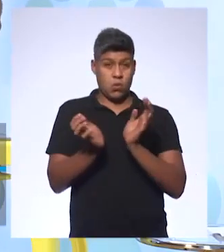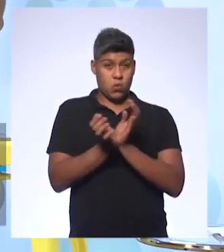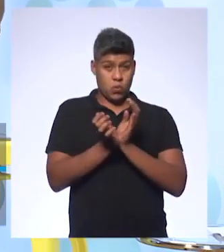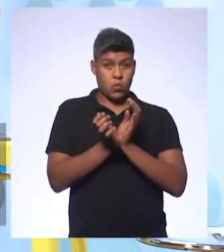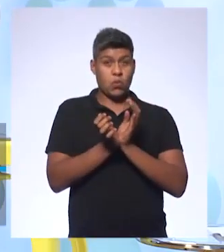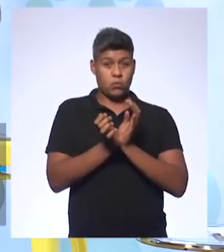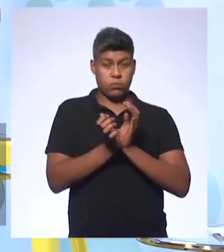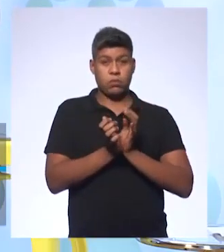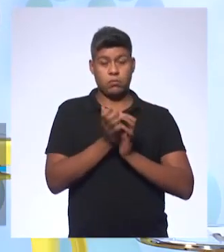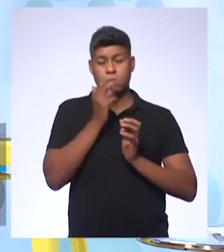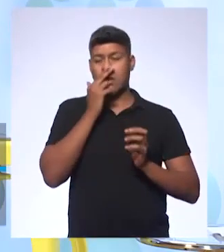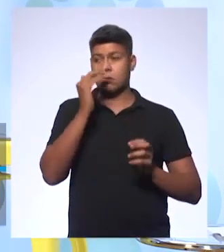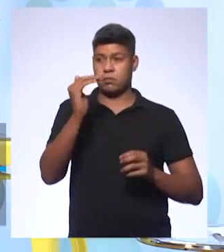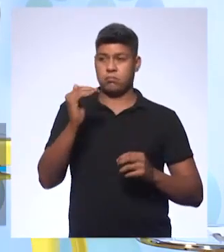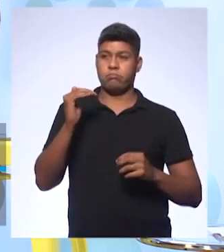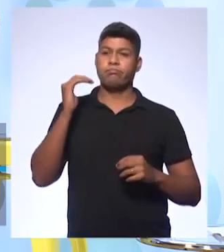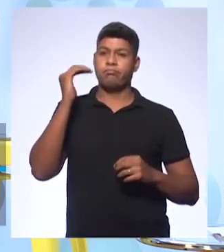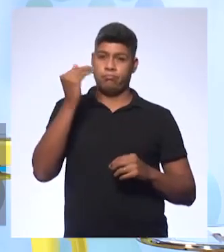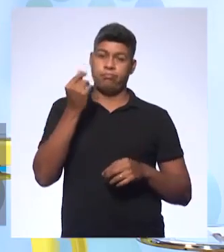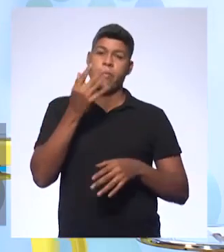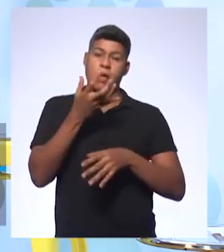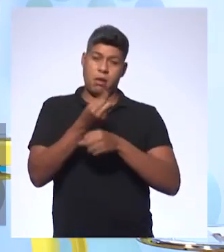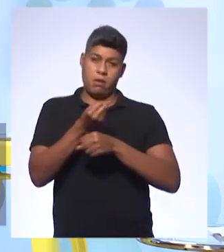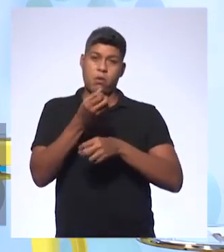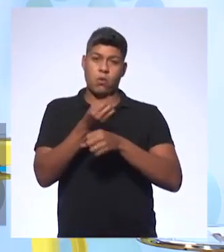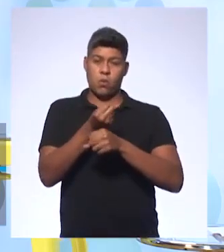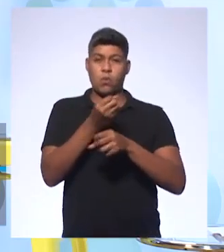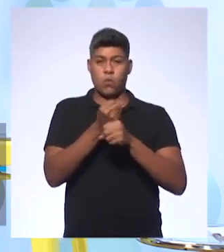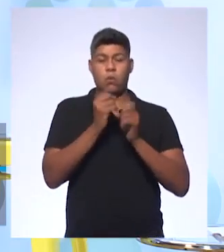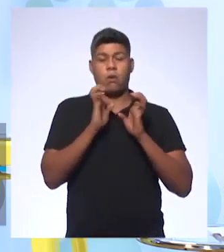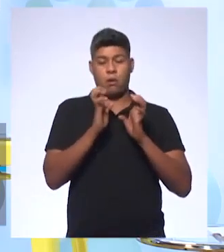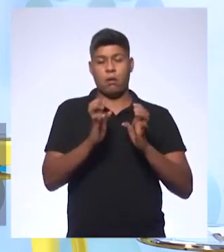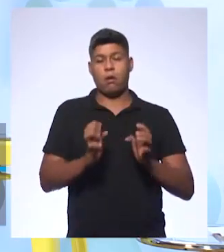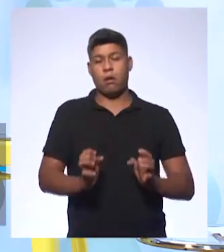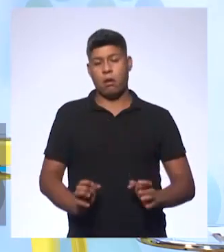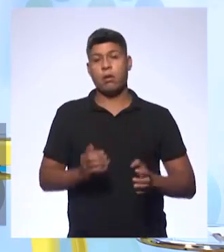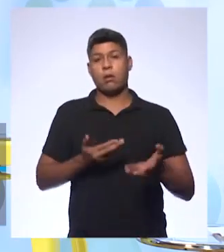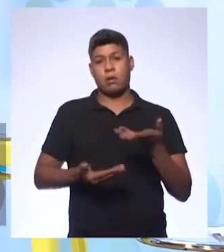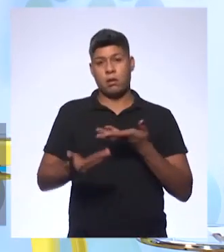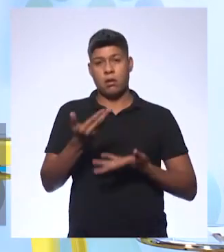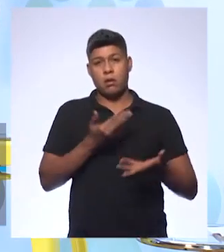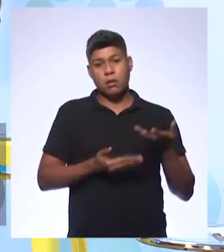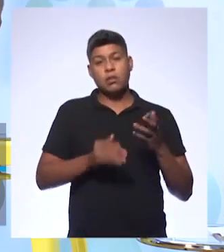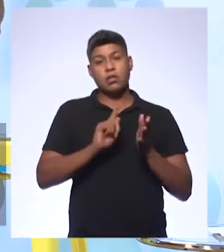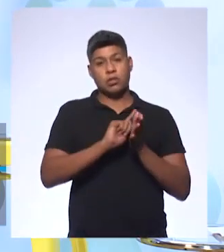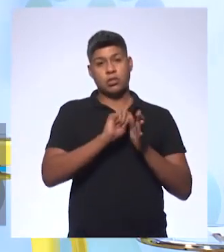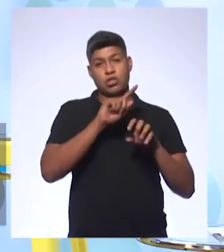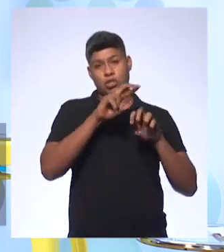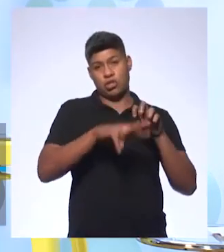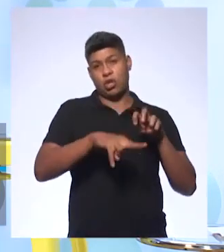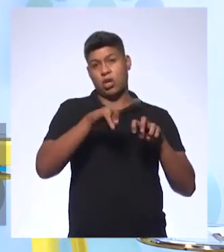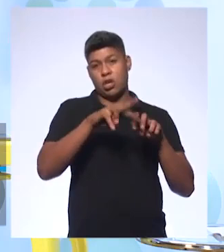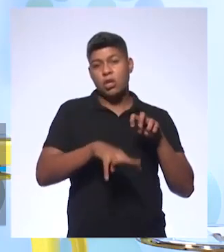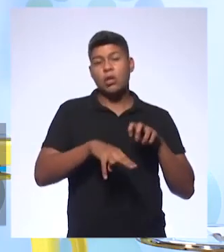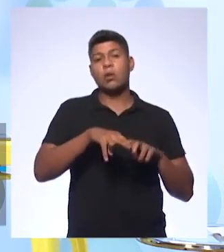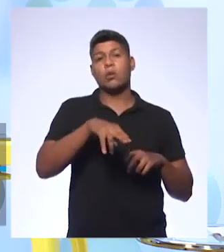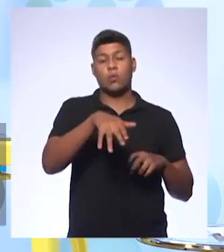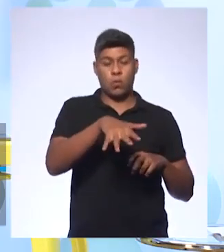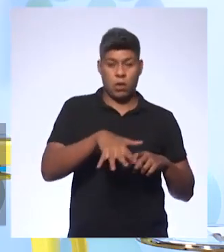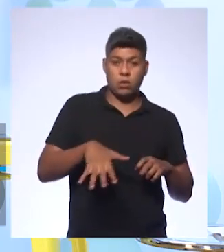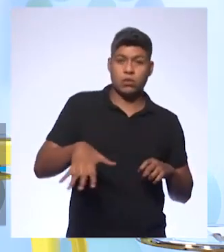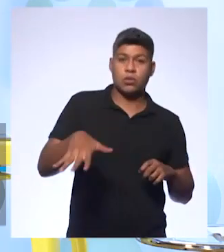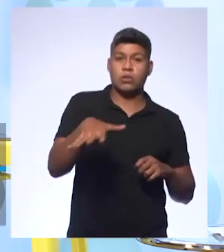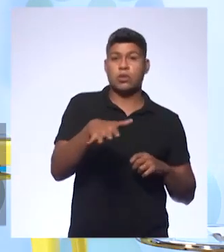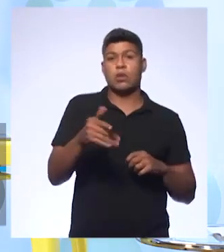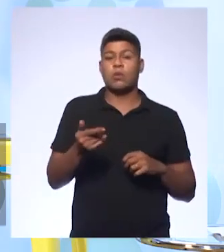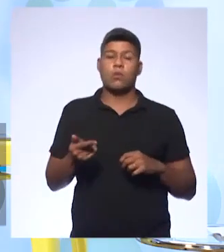possui vantagens, né, econômicas, étnicas, nas relações de gênero, de região, em relação